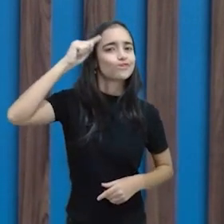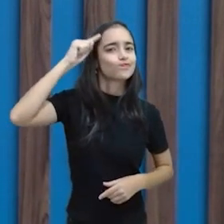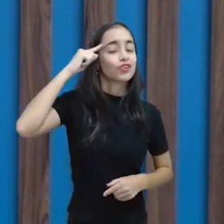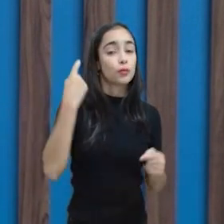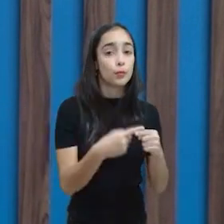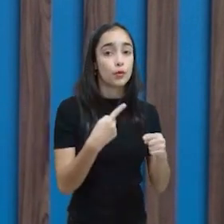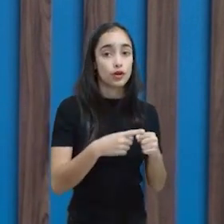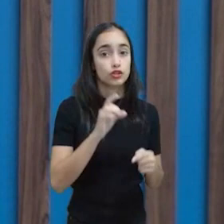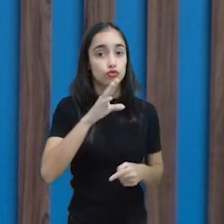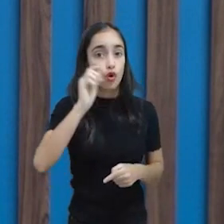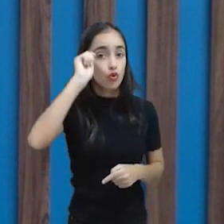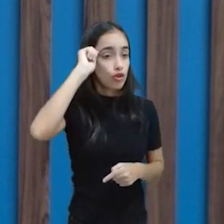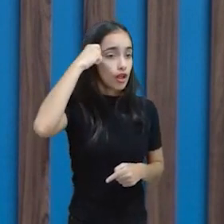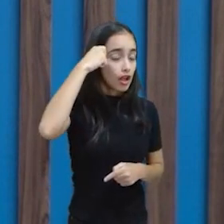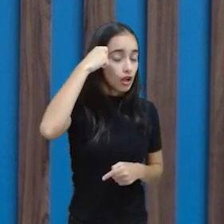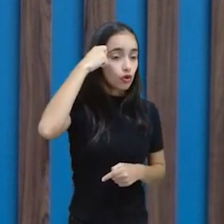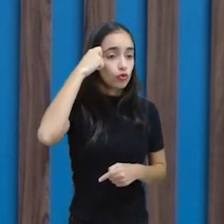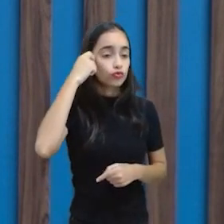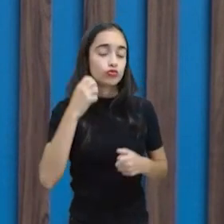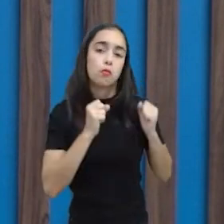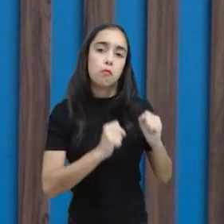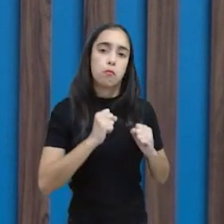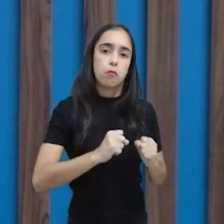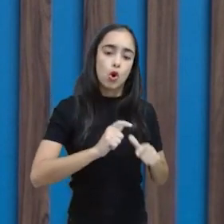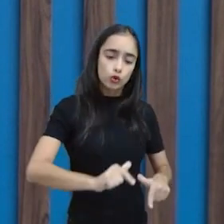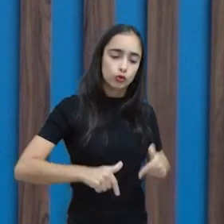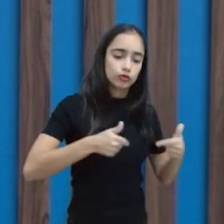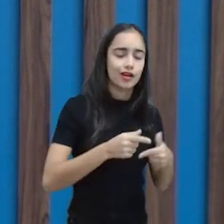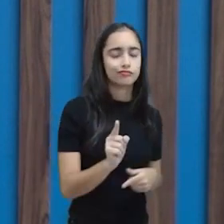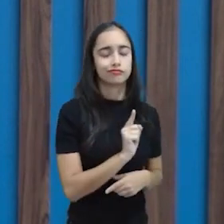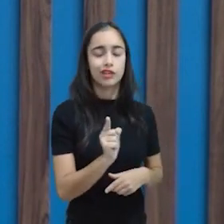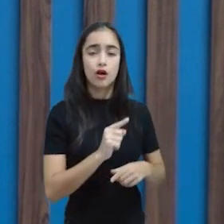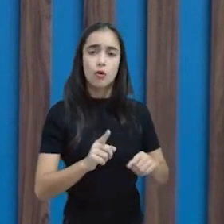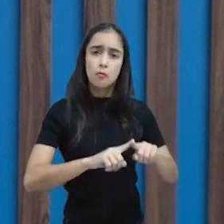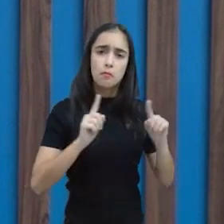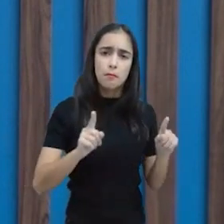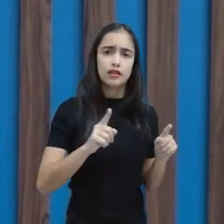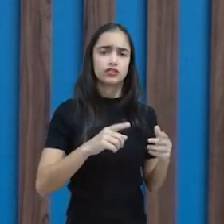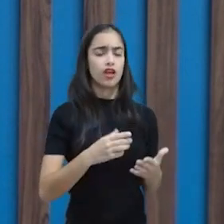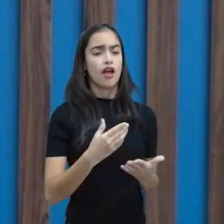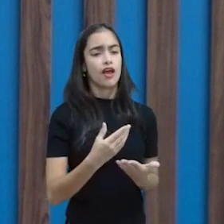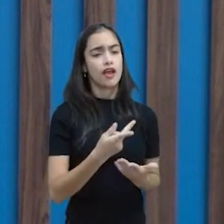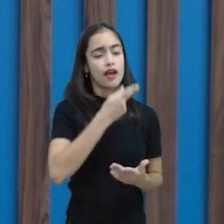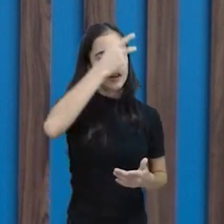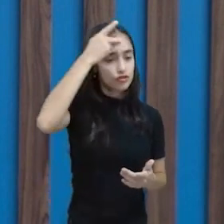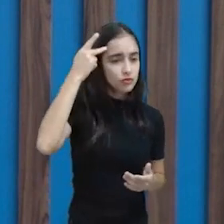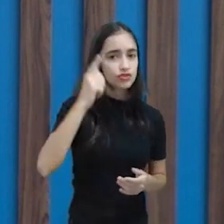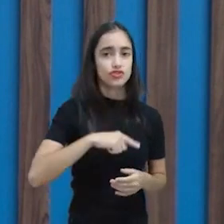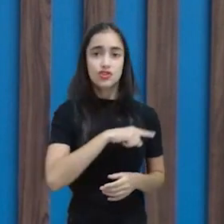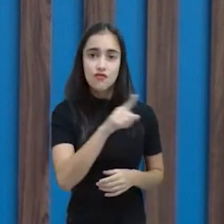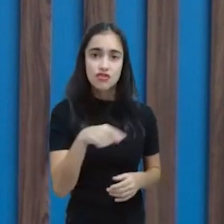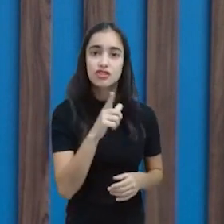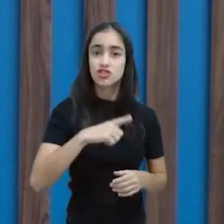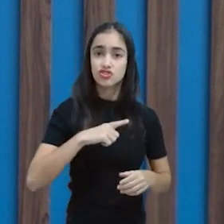forma, né, esse pensamento com relação às pessoas que você tem relação no seu dia a dia. Se você perceber qualquer coisa, a gente